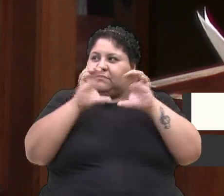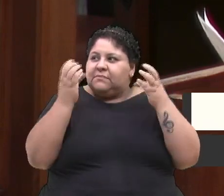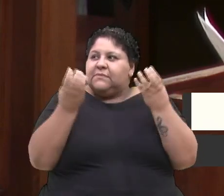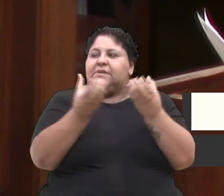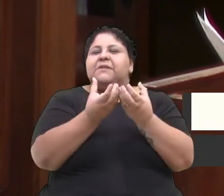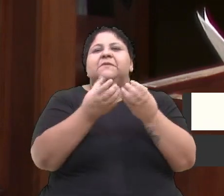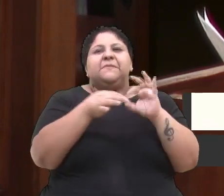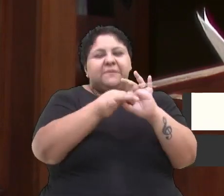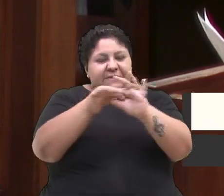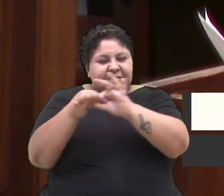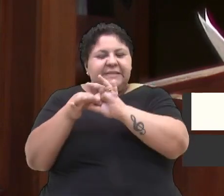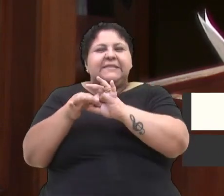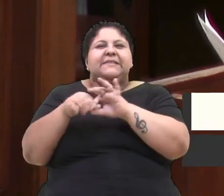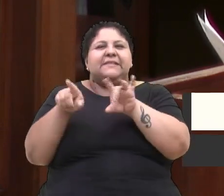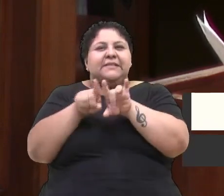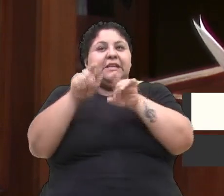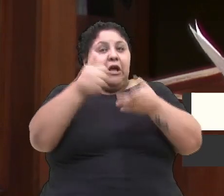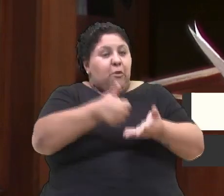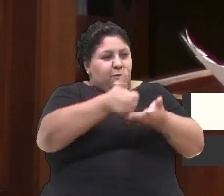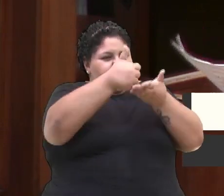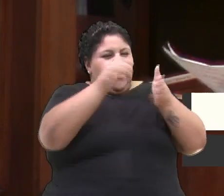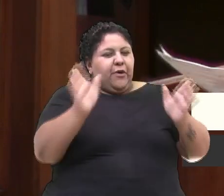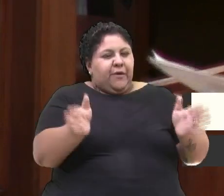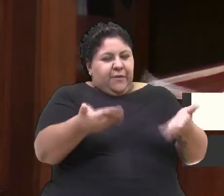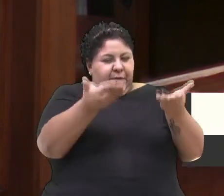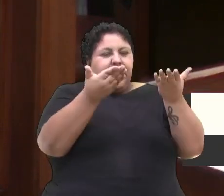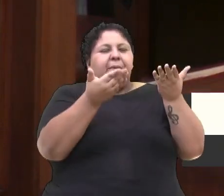em pró aí do Encanto de Natal,